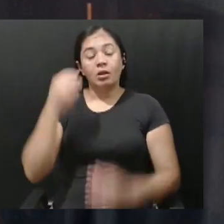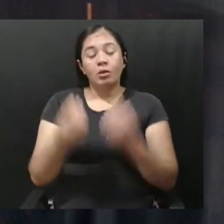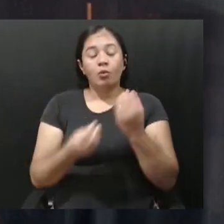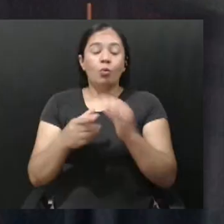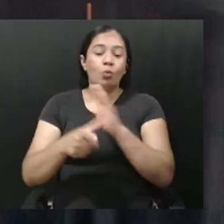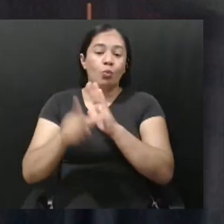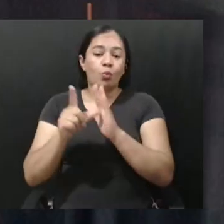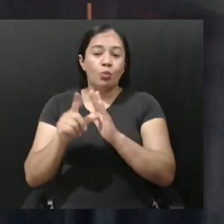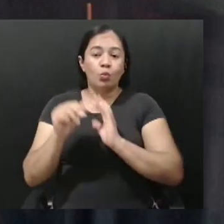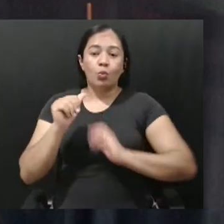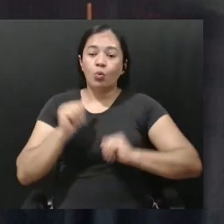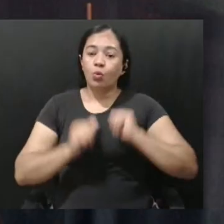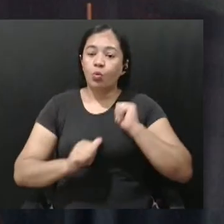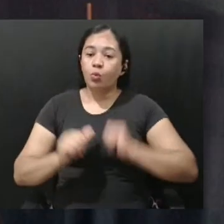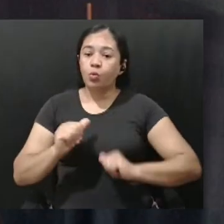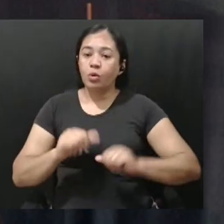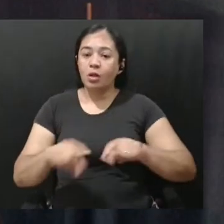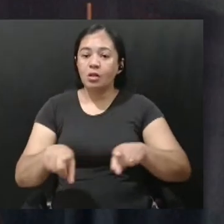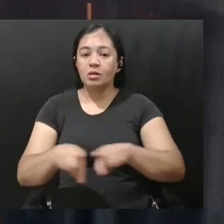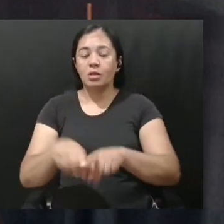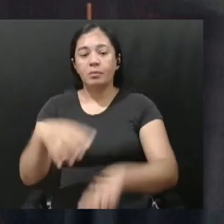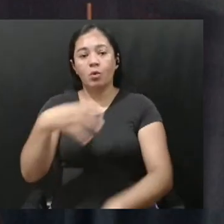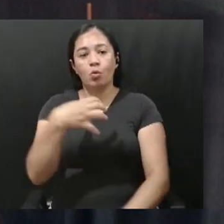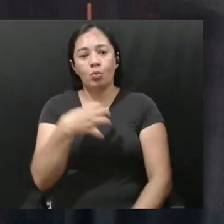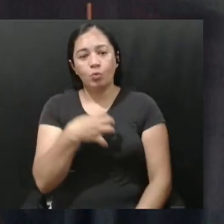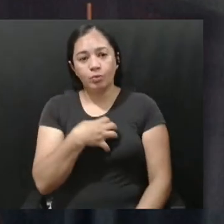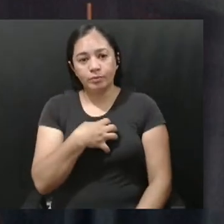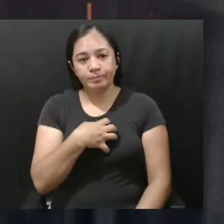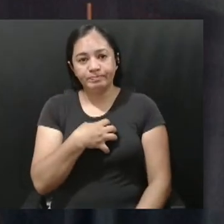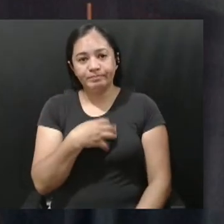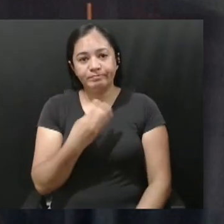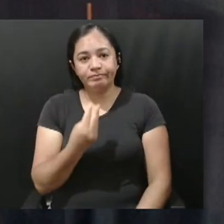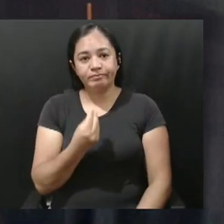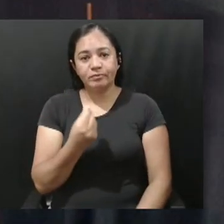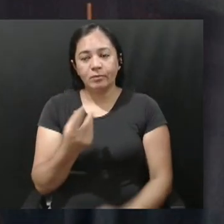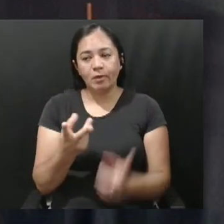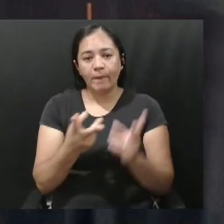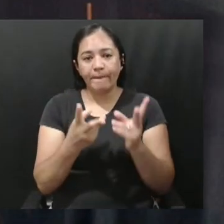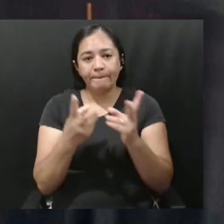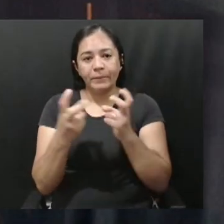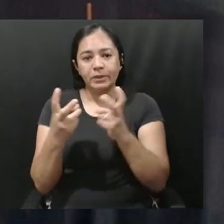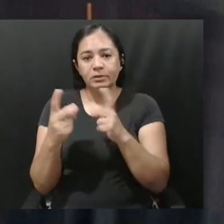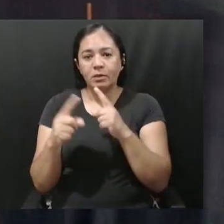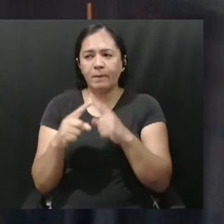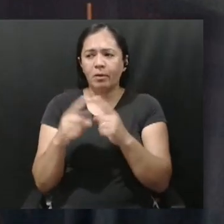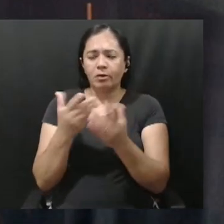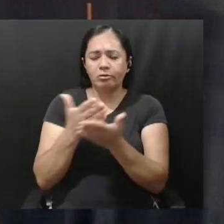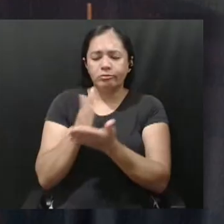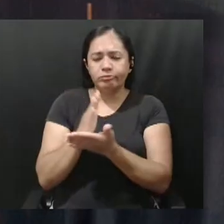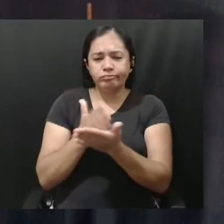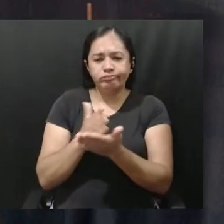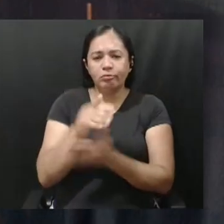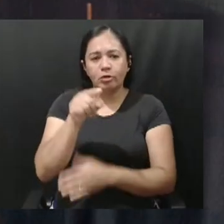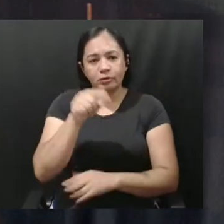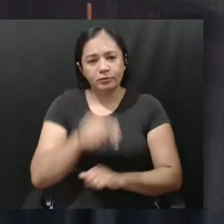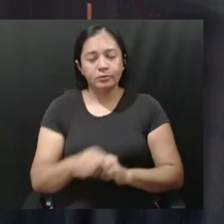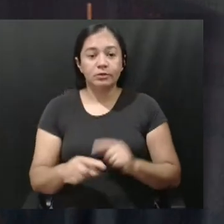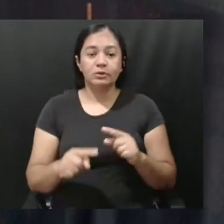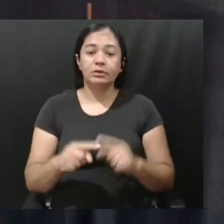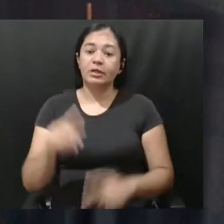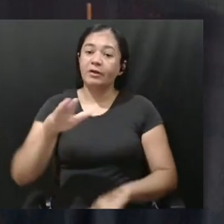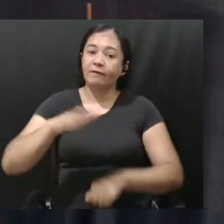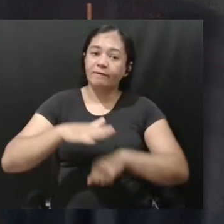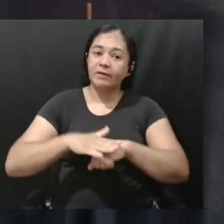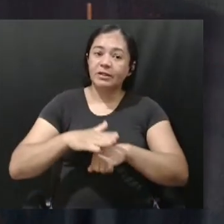uma forma de, eh, perceber por que que aquilo te incomoda tanto, e fazer a sua análise dali, né,